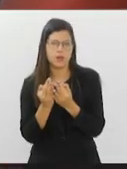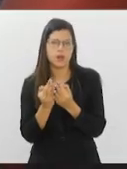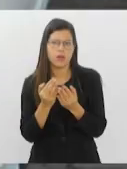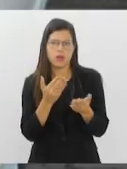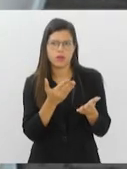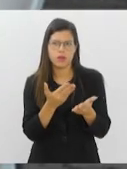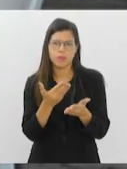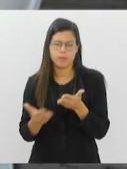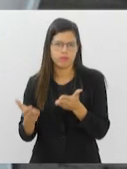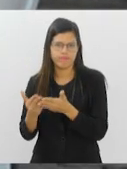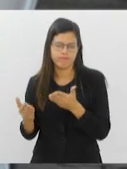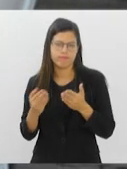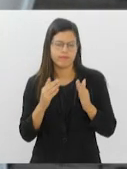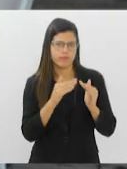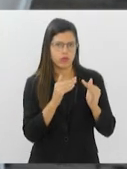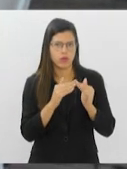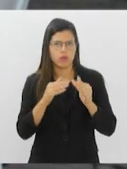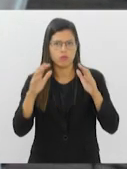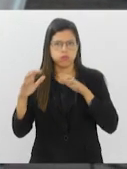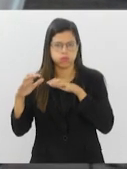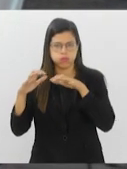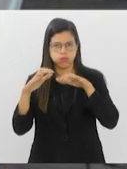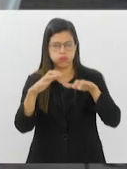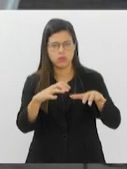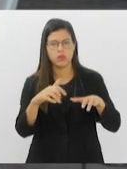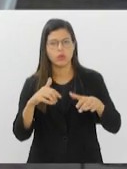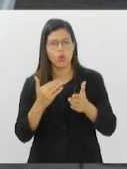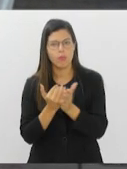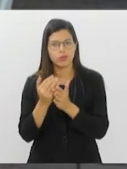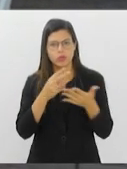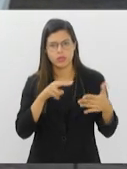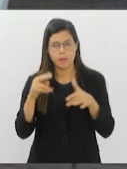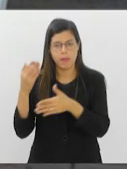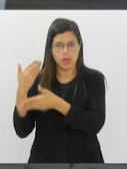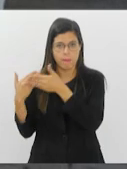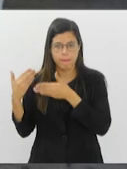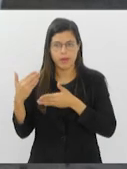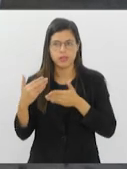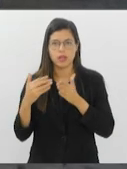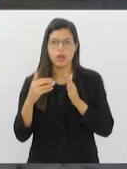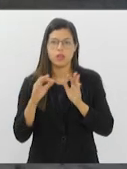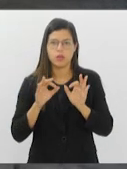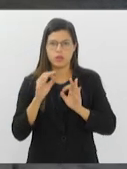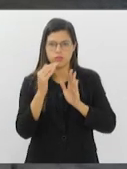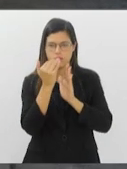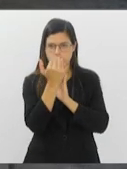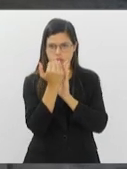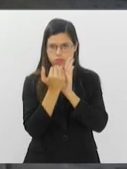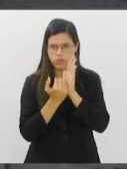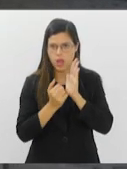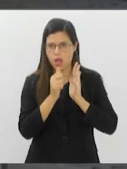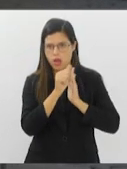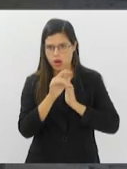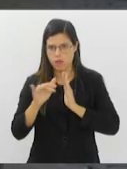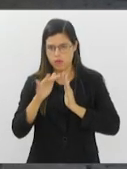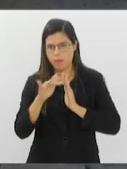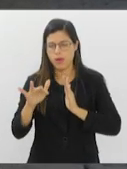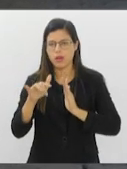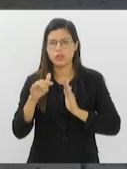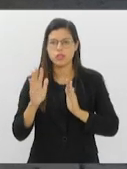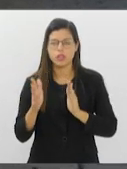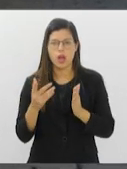ano na região começou na semana passada. As entregas estão sendo feitas seguindo a ordem alfabética dos cartões e já aconteceu na